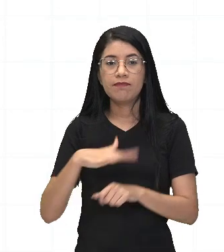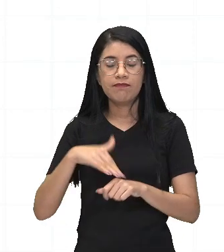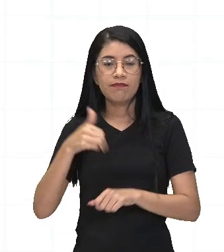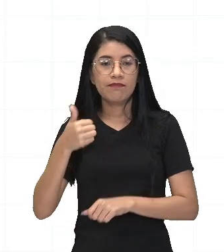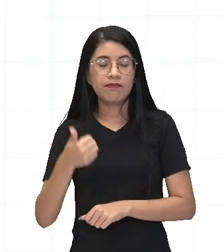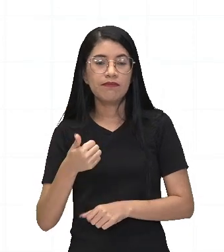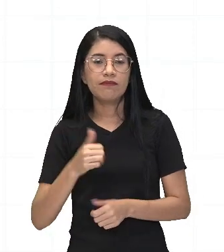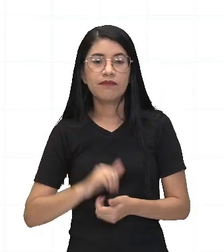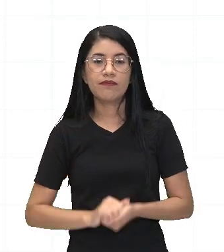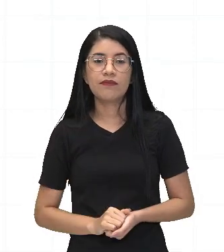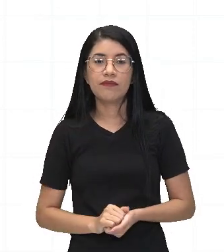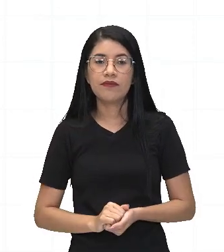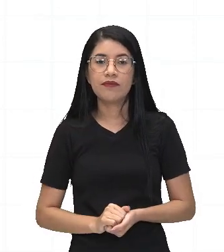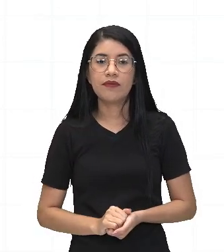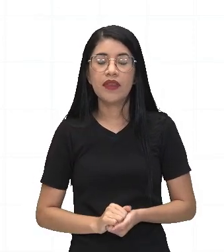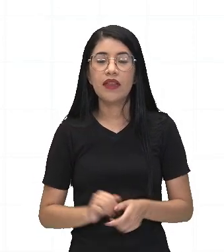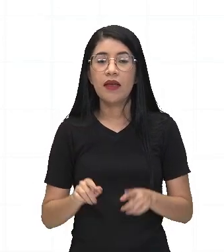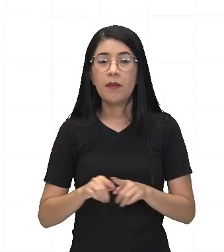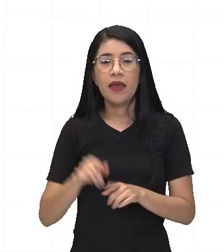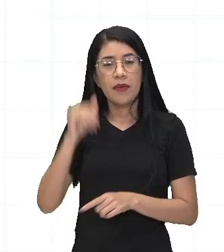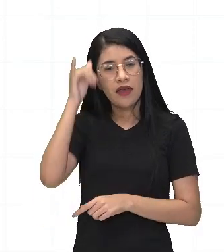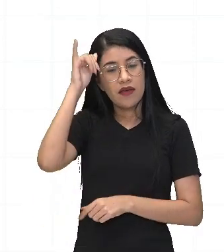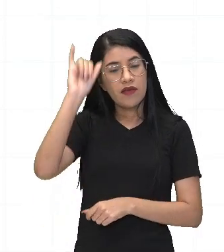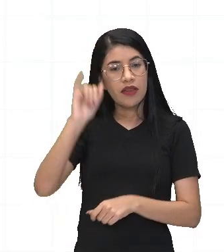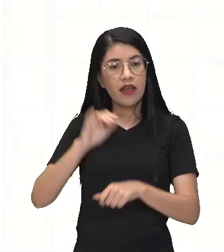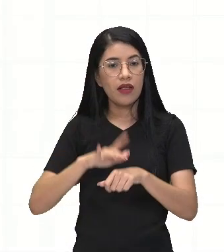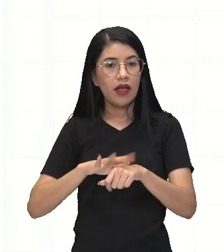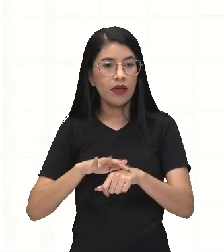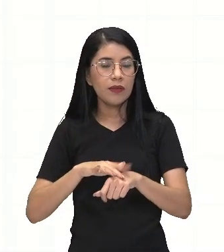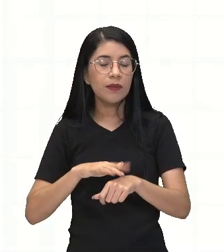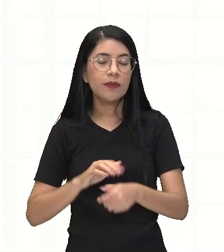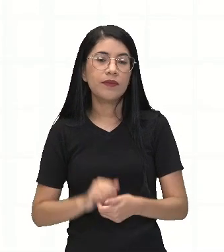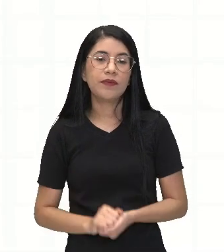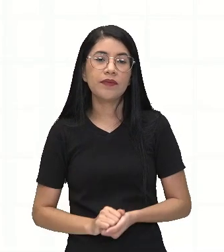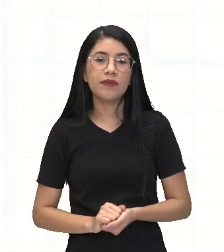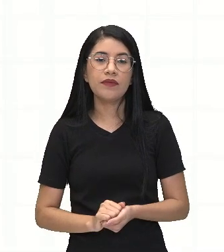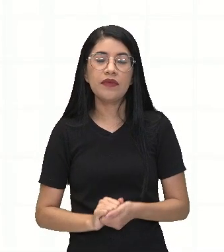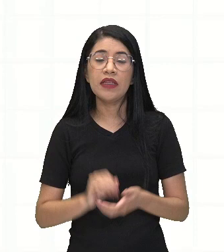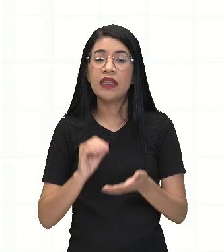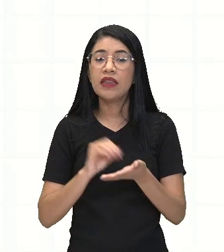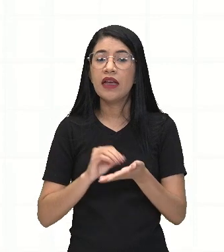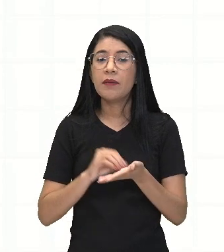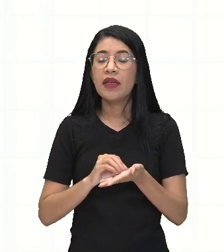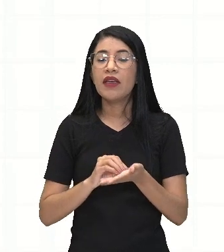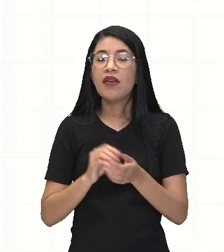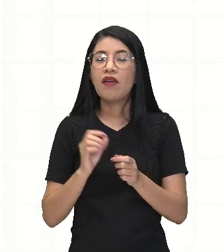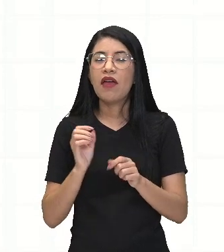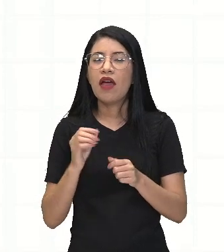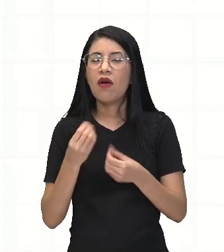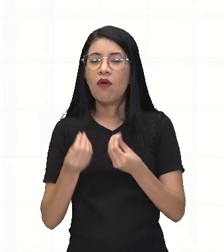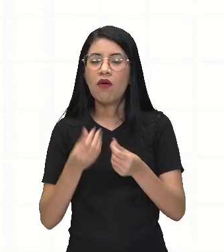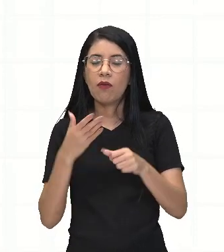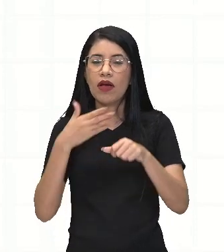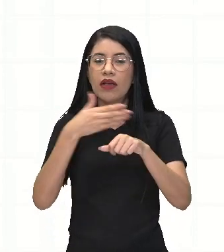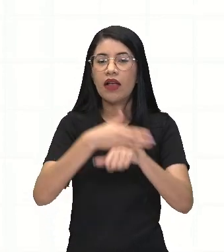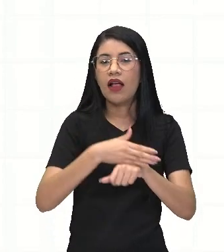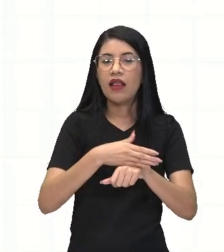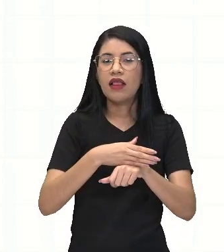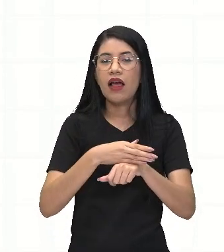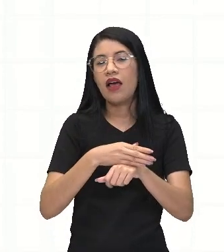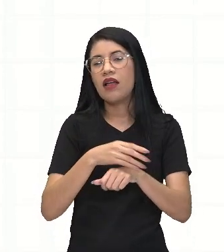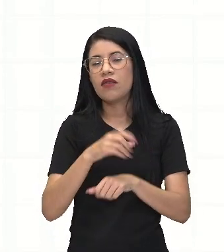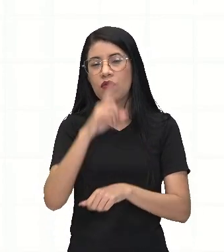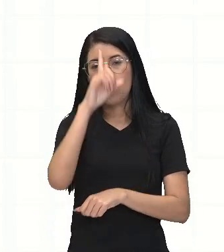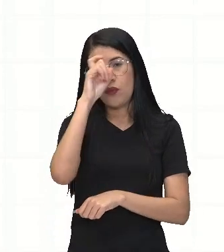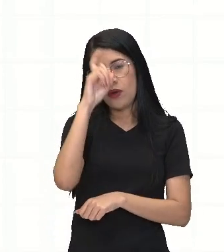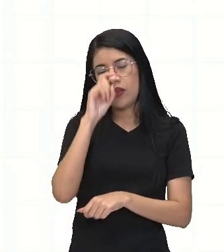a prevenção de doenças. Falta de acesso aos serviços de saúde, e aos